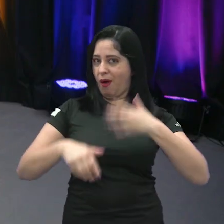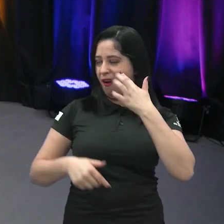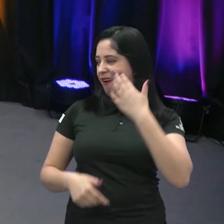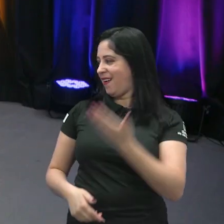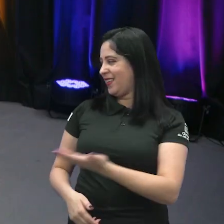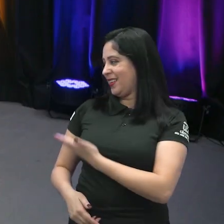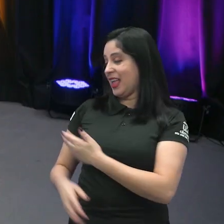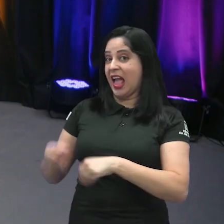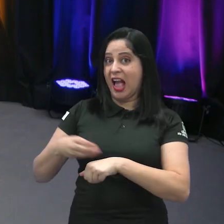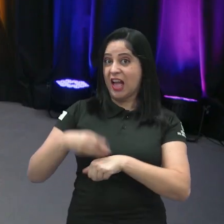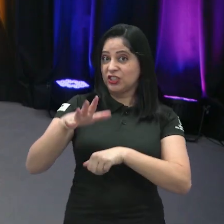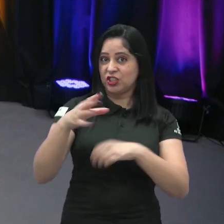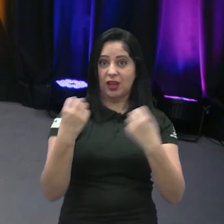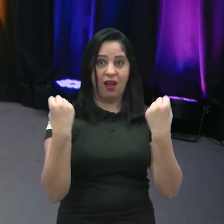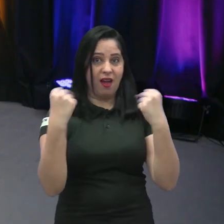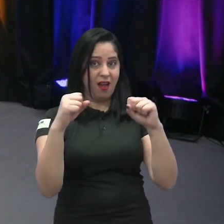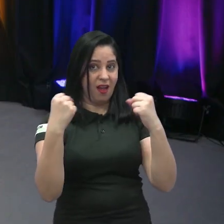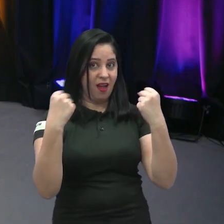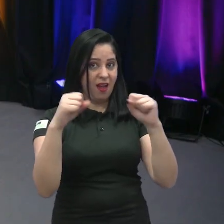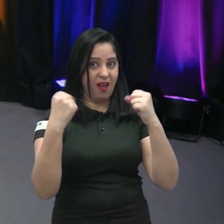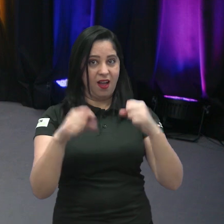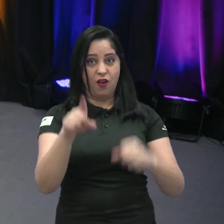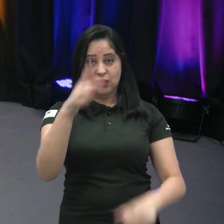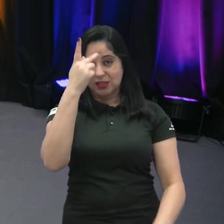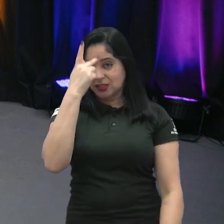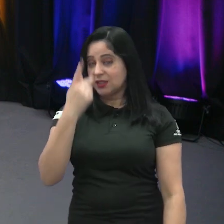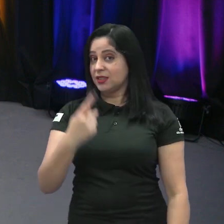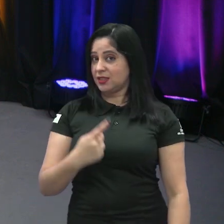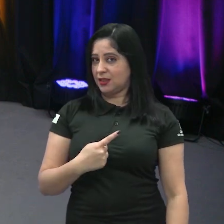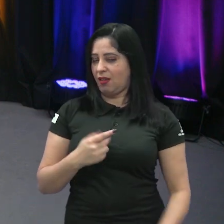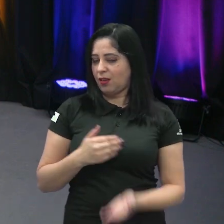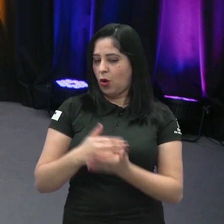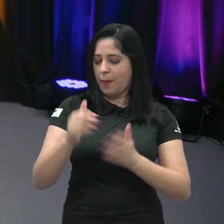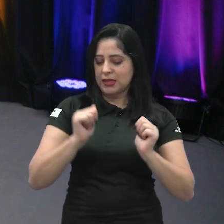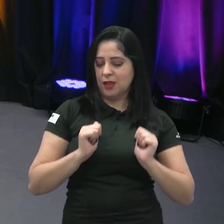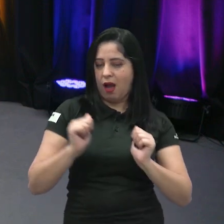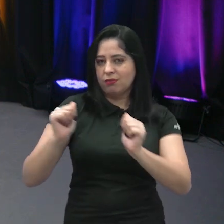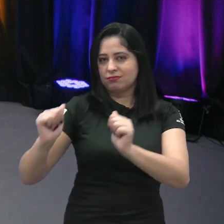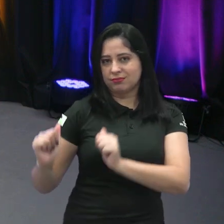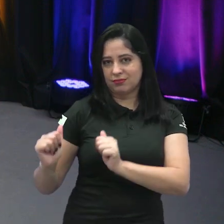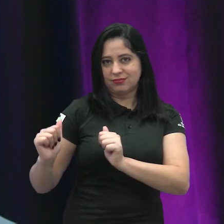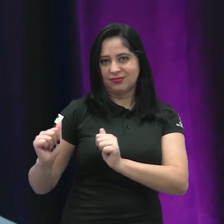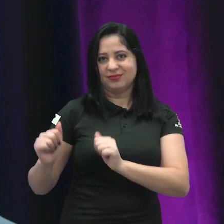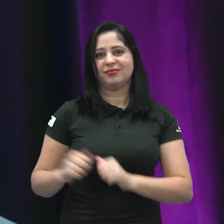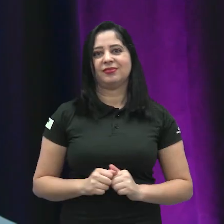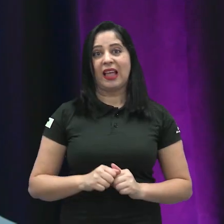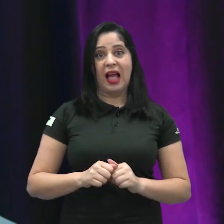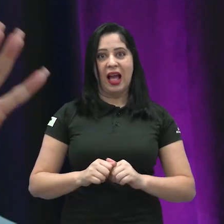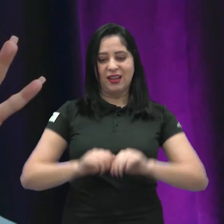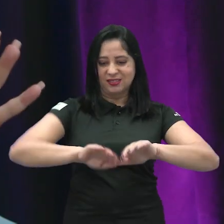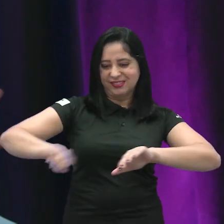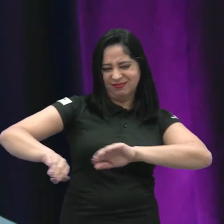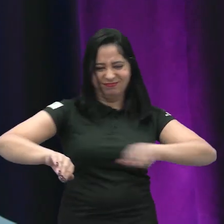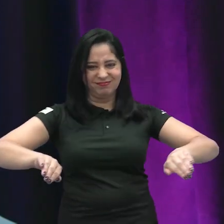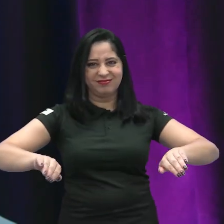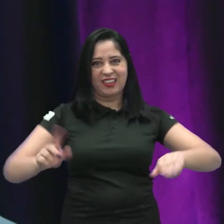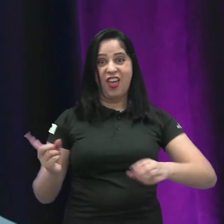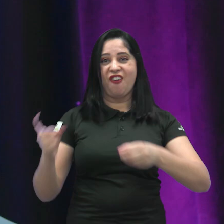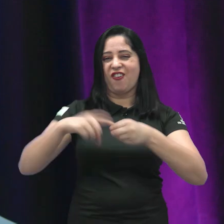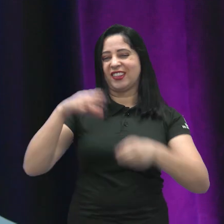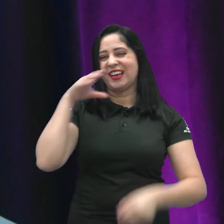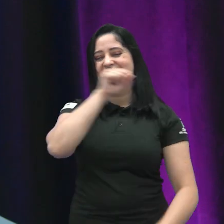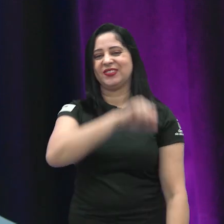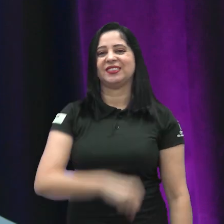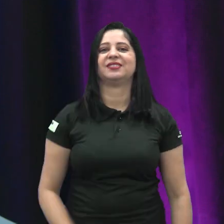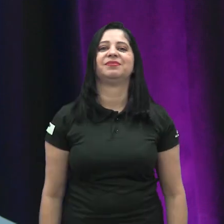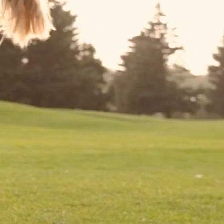corpo para movimentar com dicas de exercício para quem quer e deseja começar. Fica aí, arrasta o sofá que já a